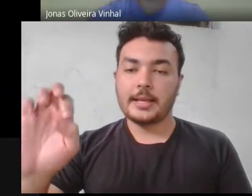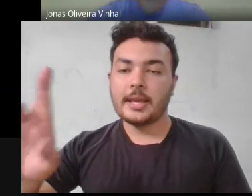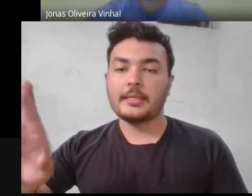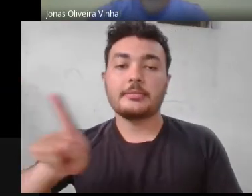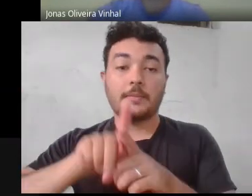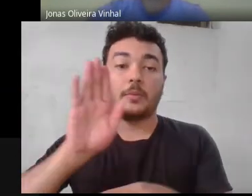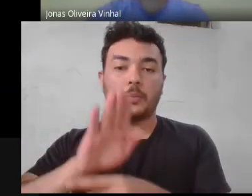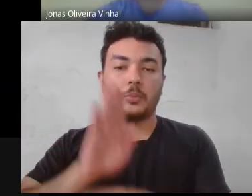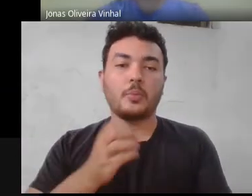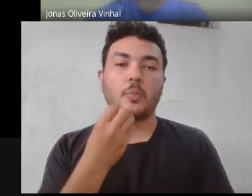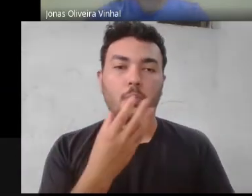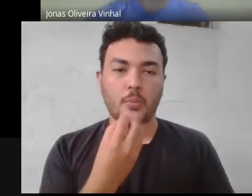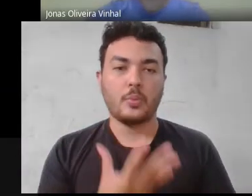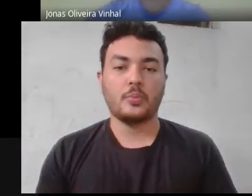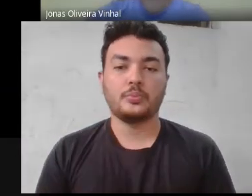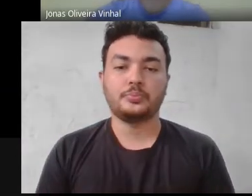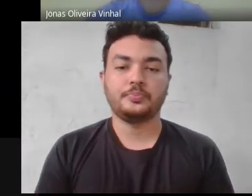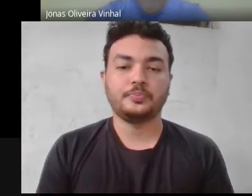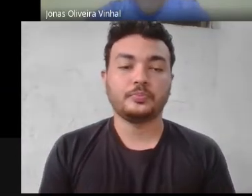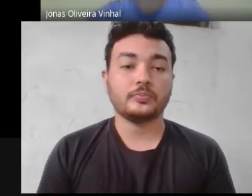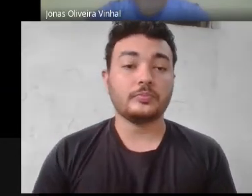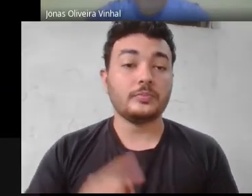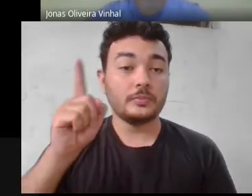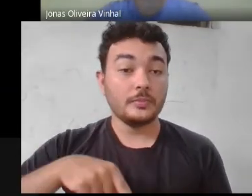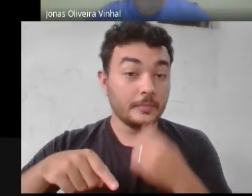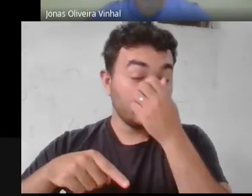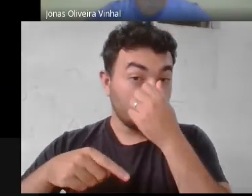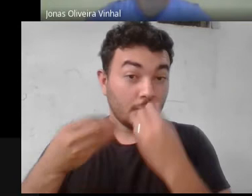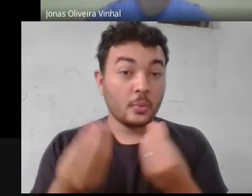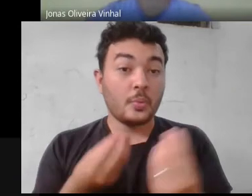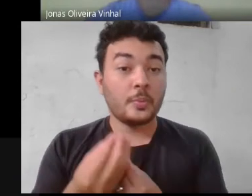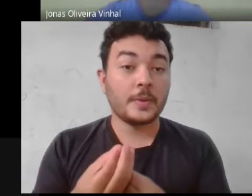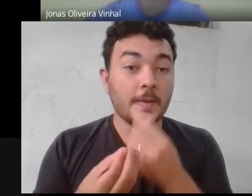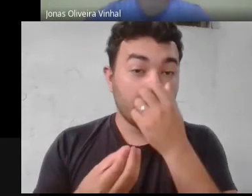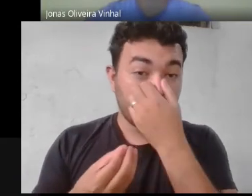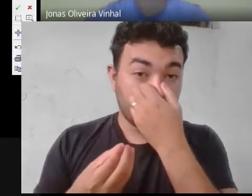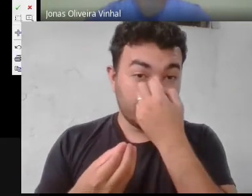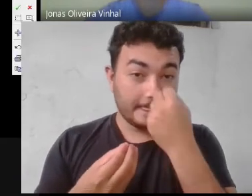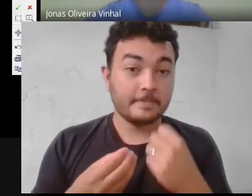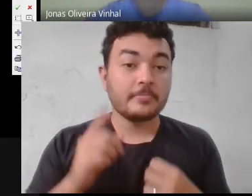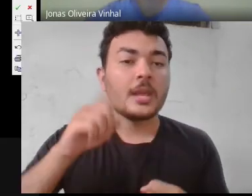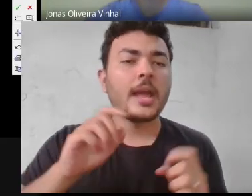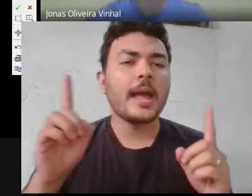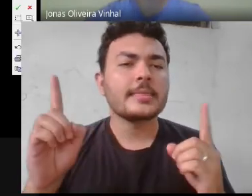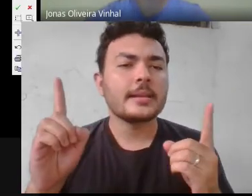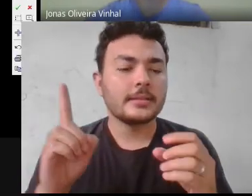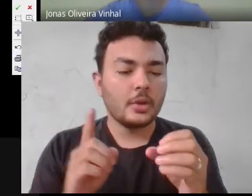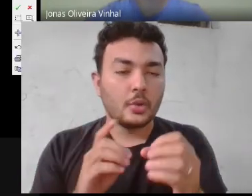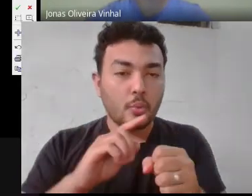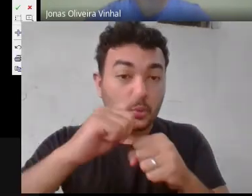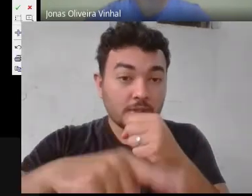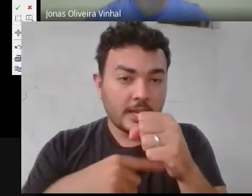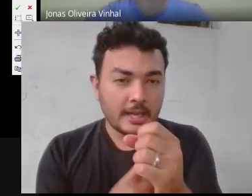regra dele, de estudar o efeito da carga nuclear efetiva, né, que é a atração, por exemplo, do núcleo sobre